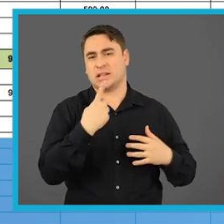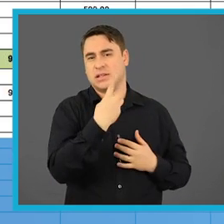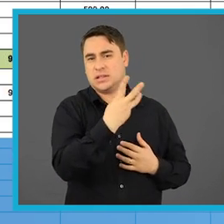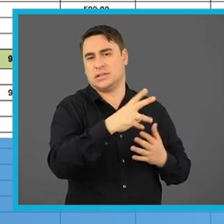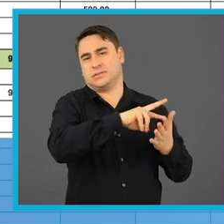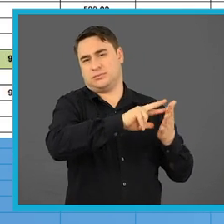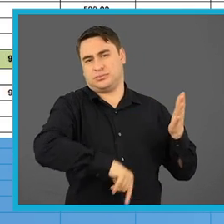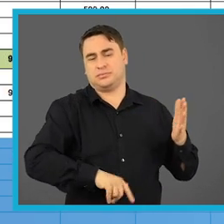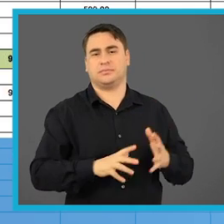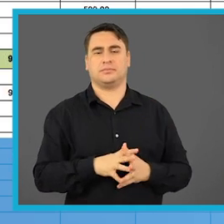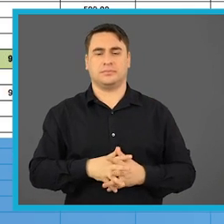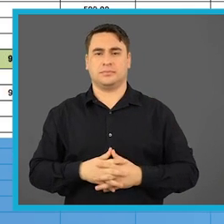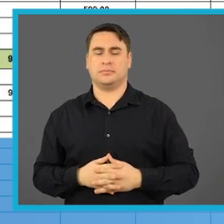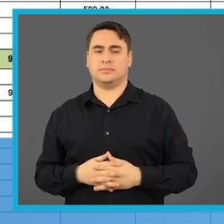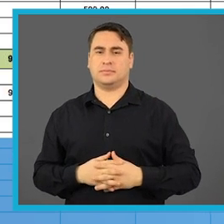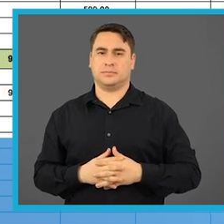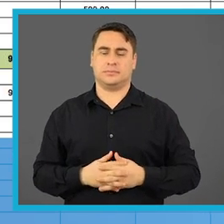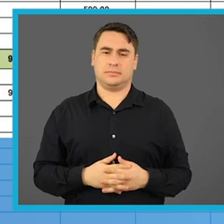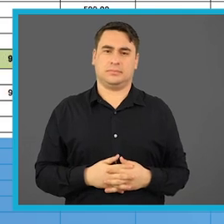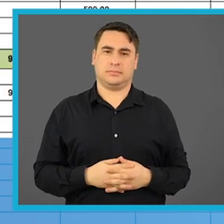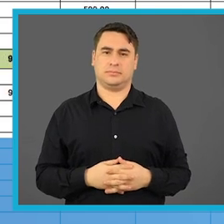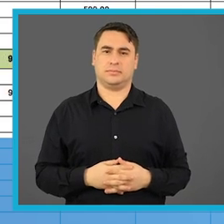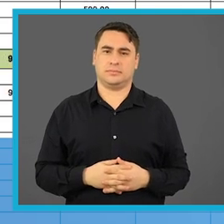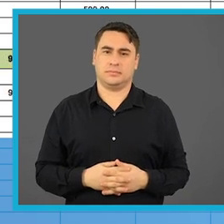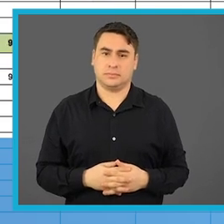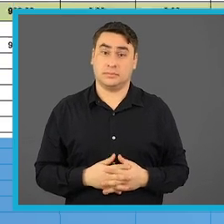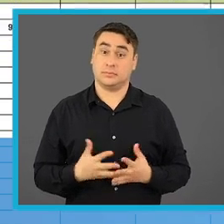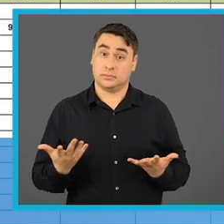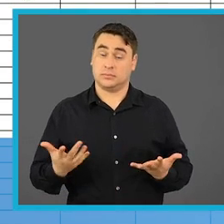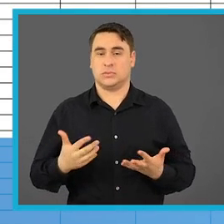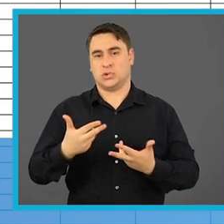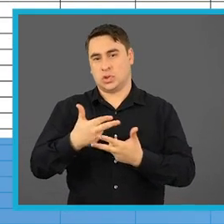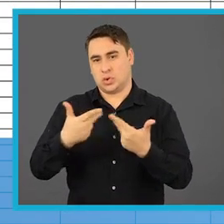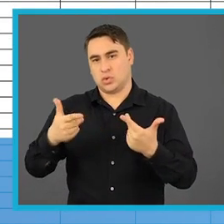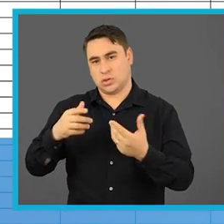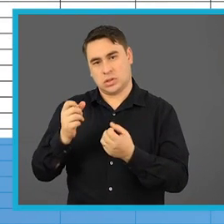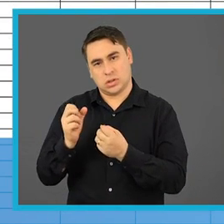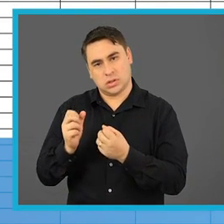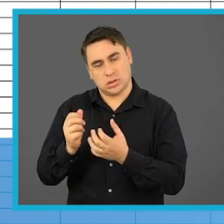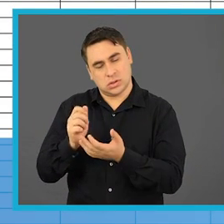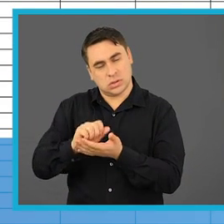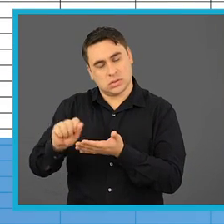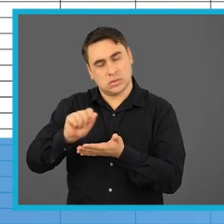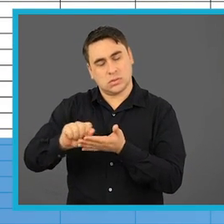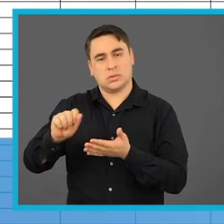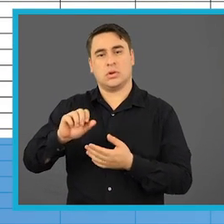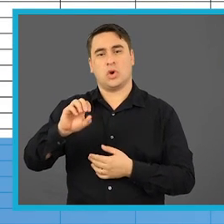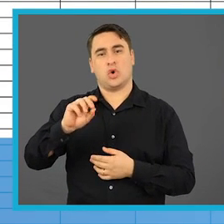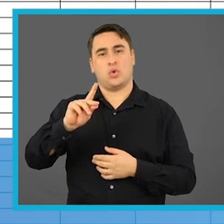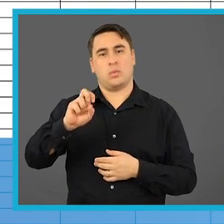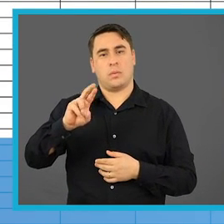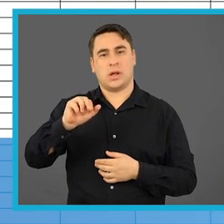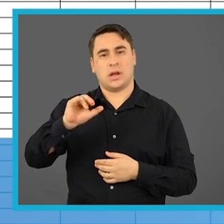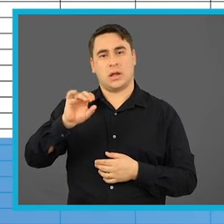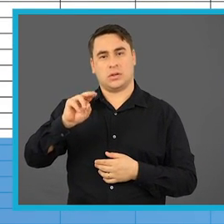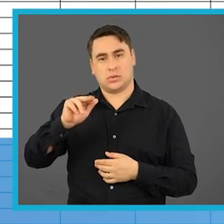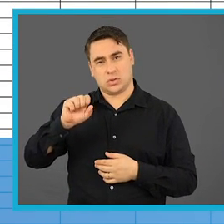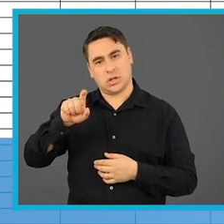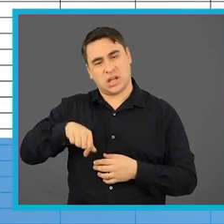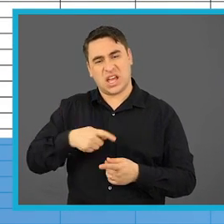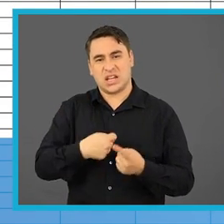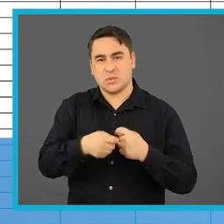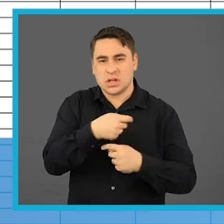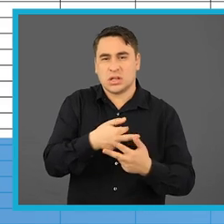e todas as outras as despesas com funcionários. Despesas operacionais são aquelas que nós chamamos de